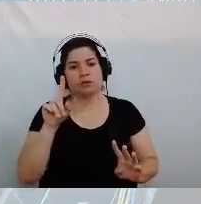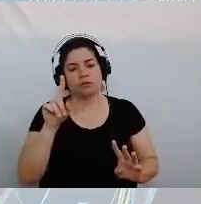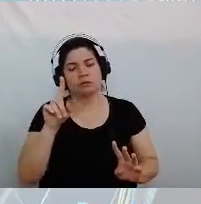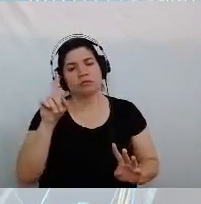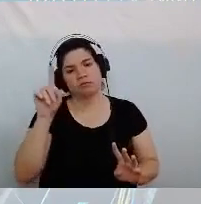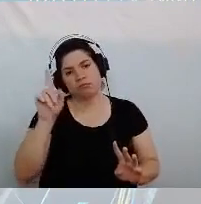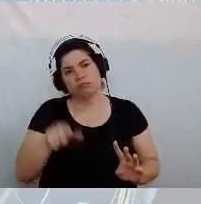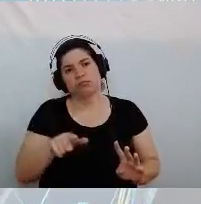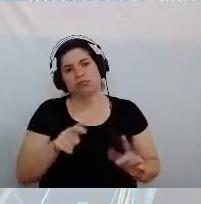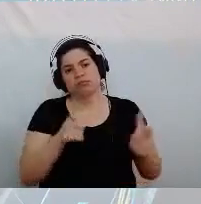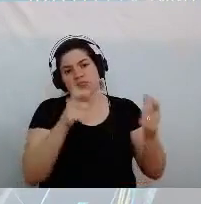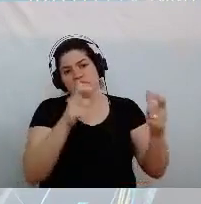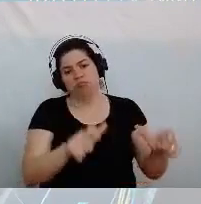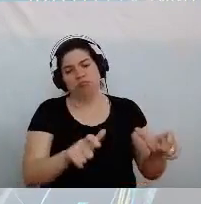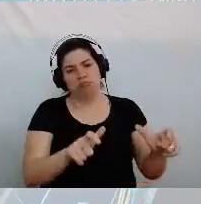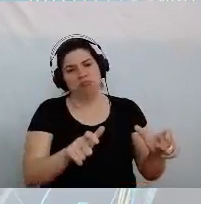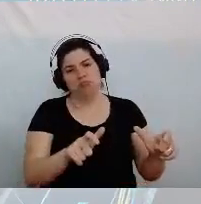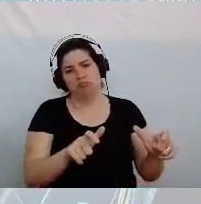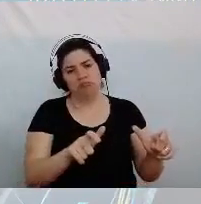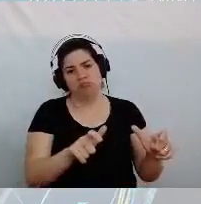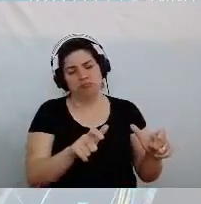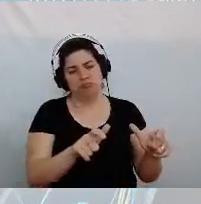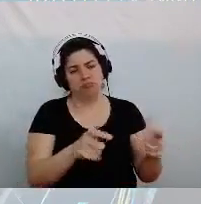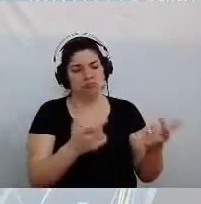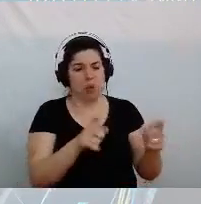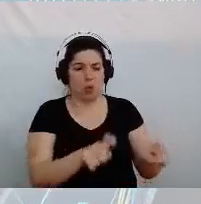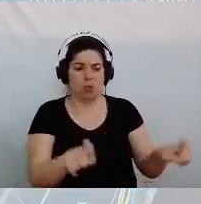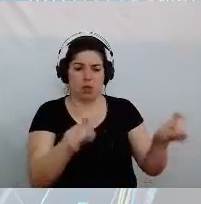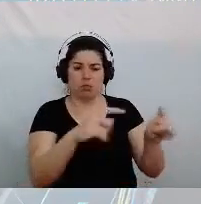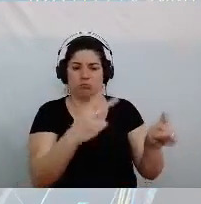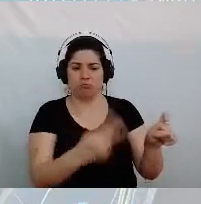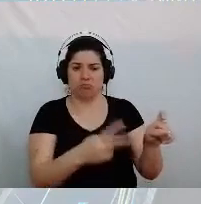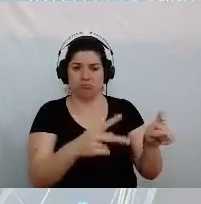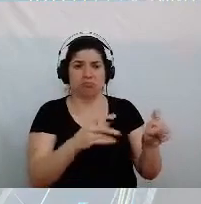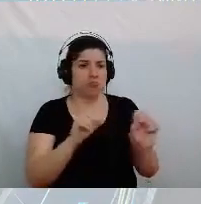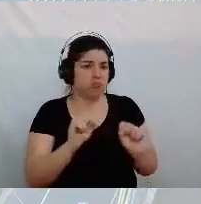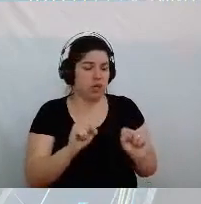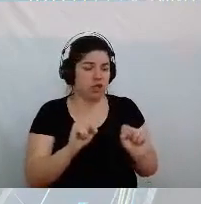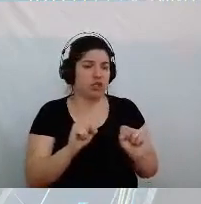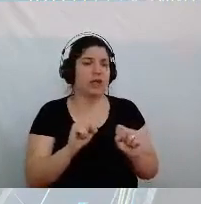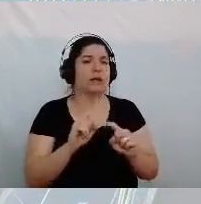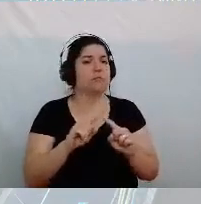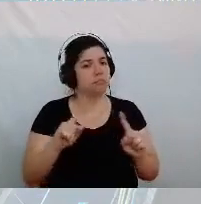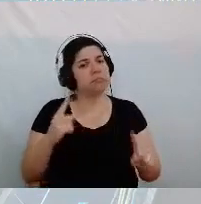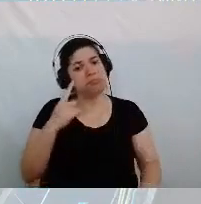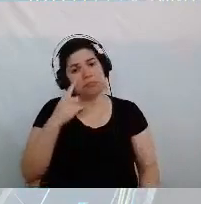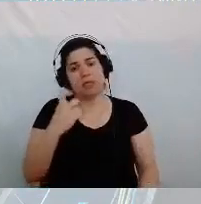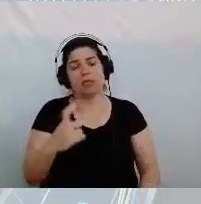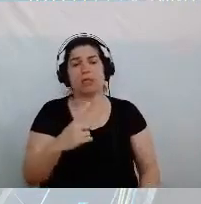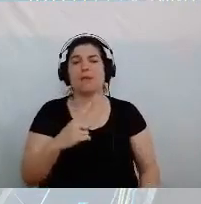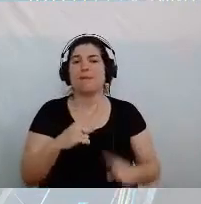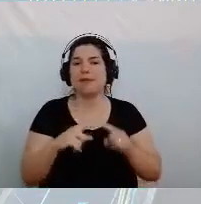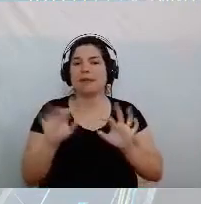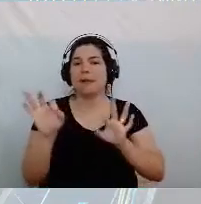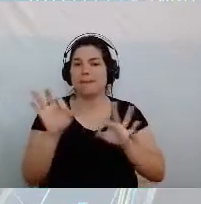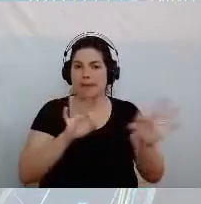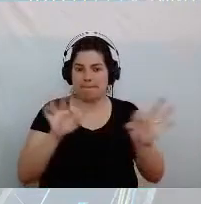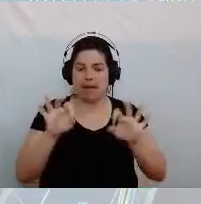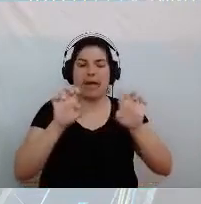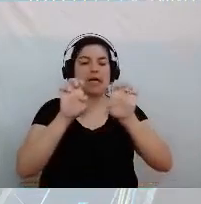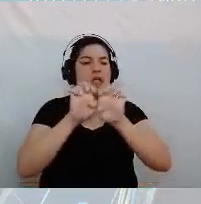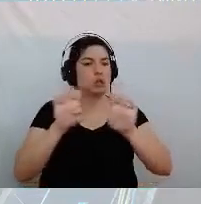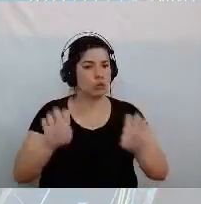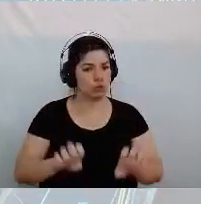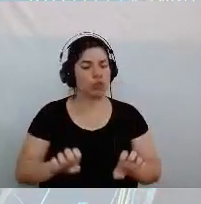máquina local Ok essa pode ser uma coisa interessante mas olha mesmo que você faça uma lista uma use uma estrutura tremendamente